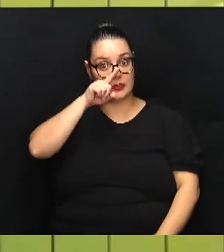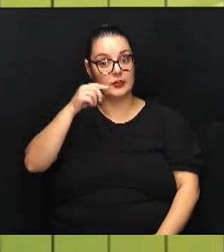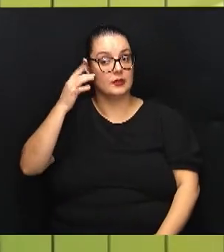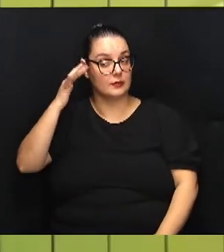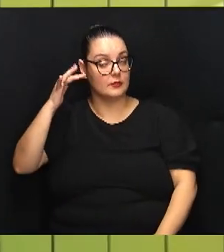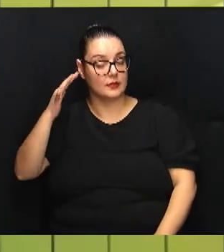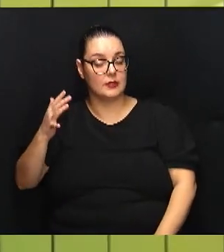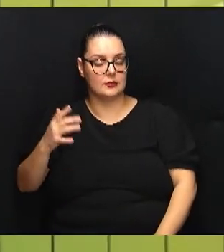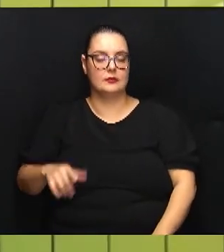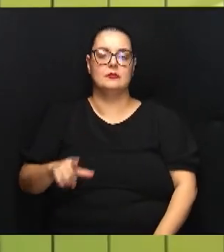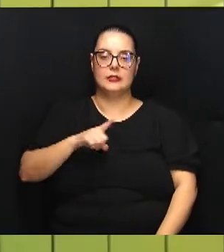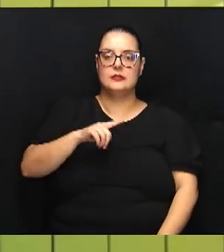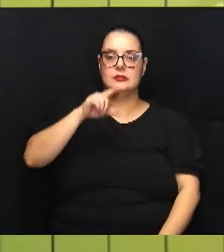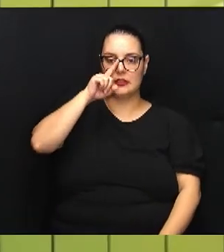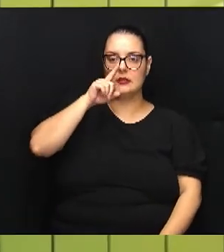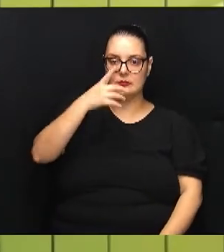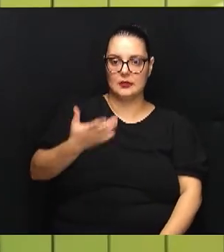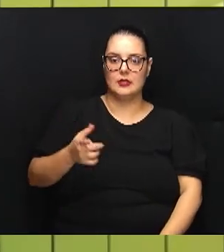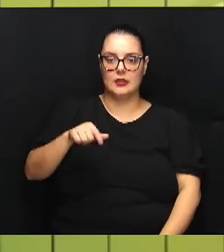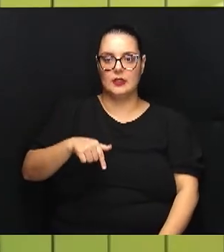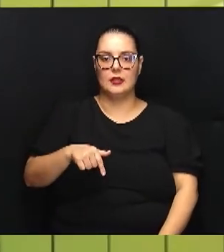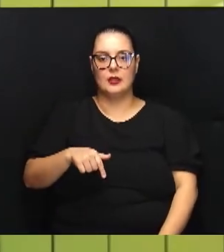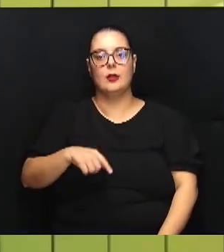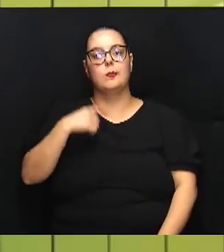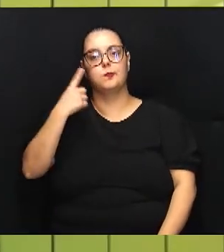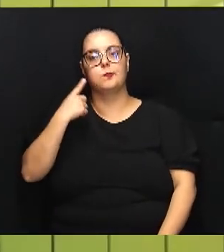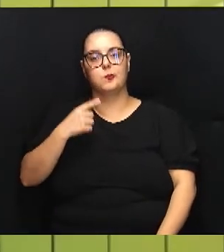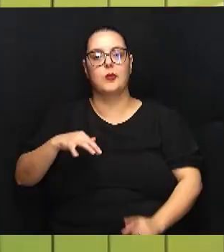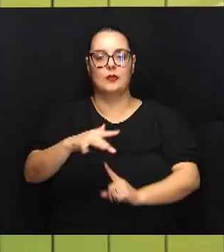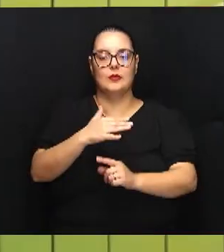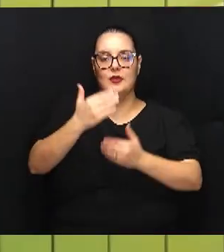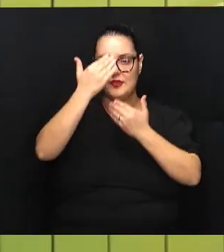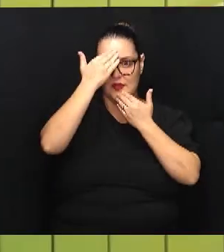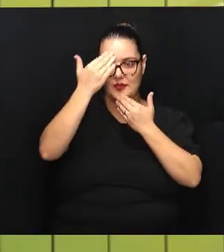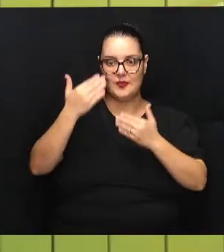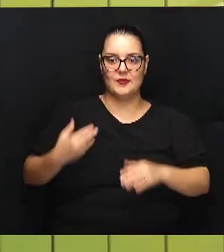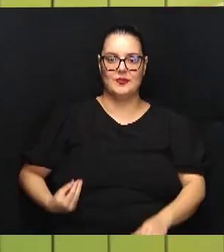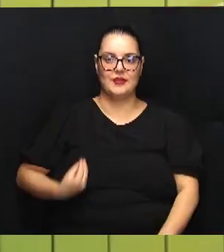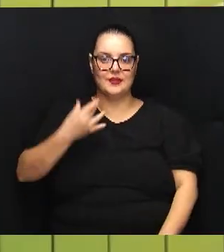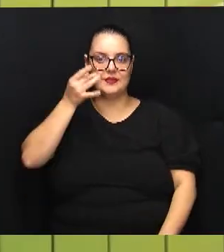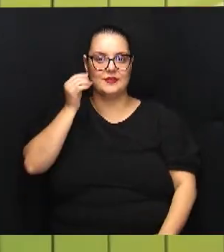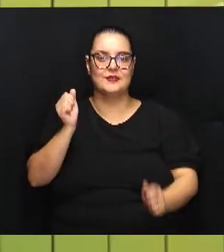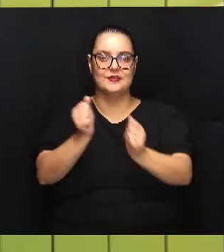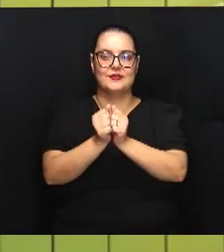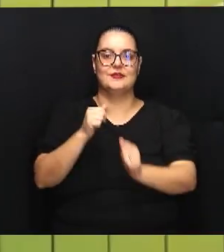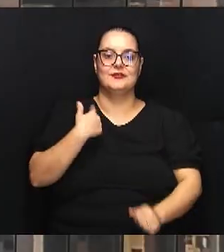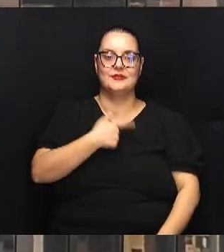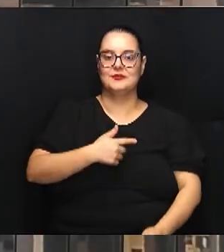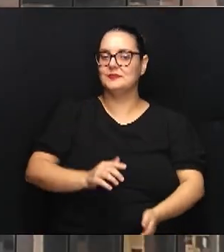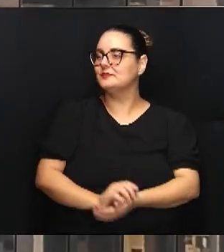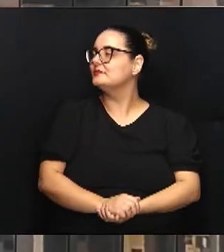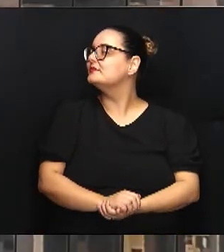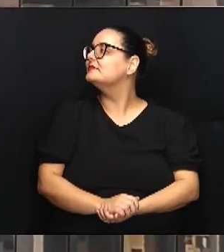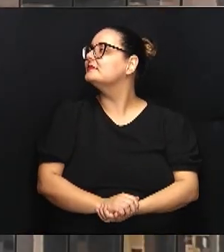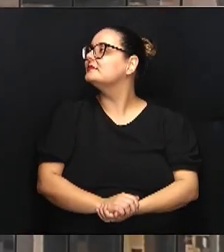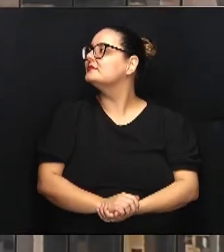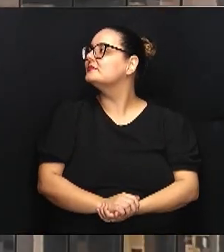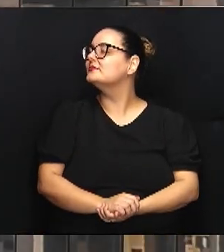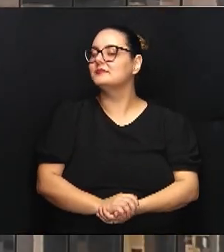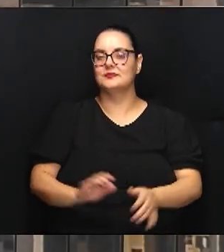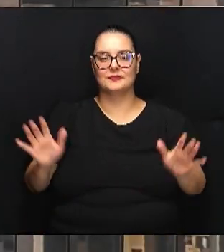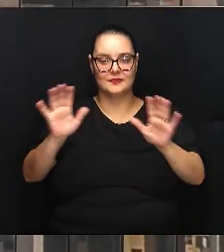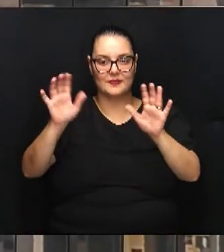imagina, embora arriscado, é o Vinícius Laender, que é advogado ambiental. Muito obrigada pela sua presença aqui com a gente.